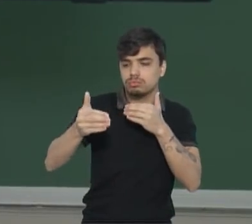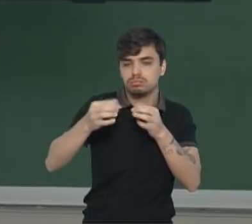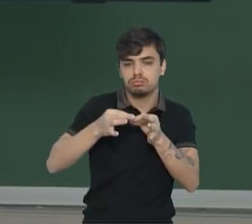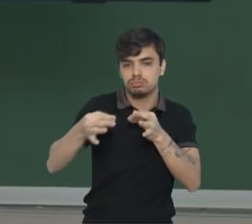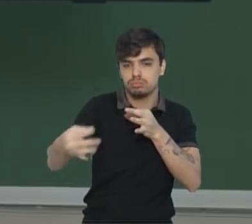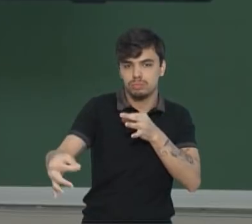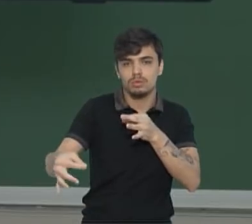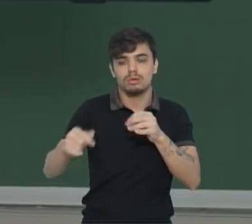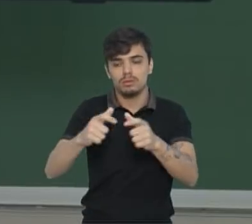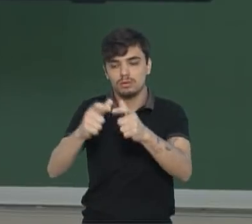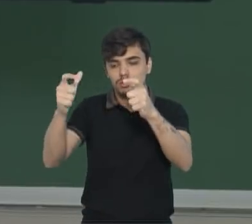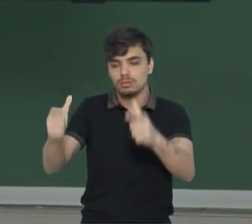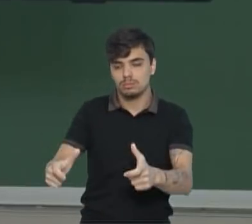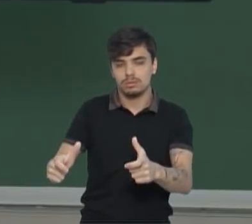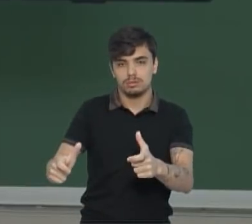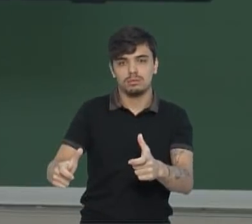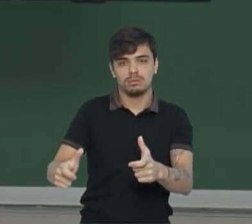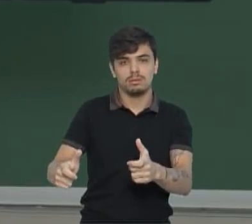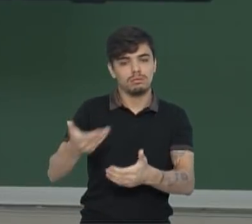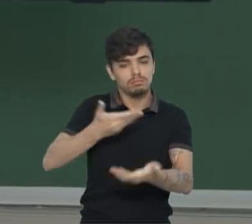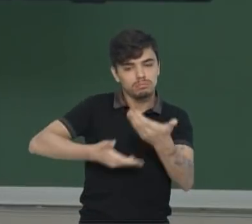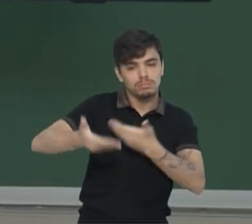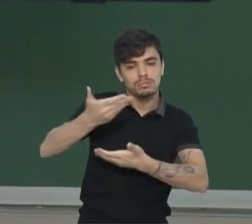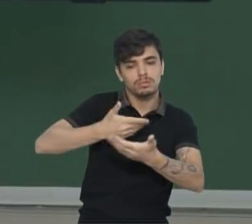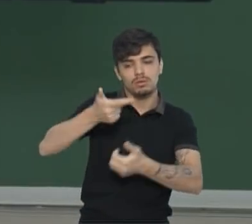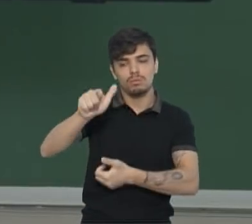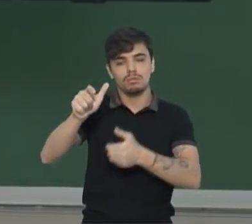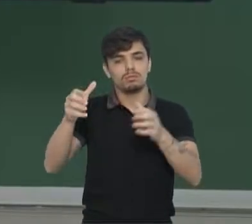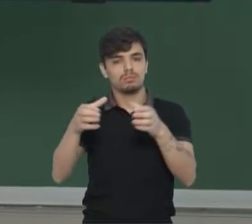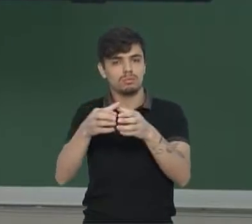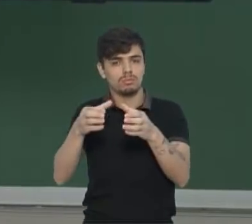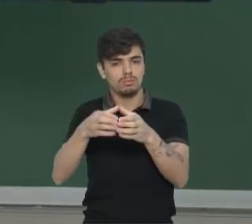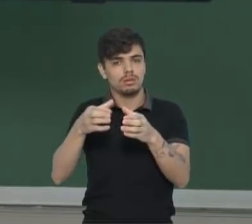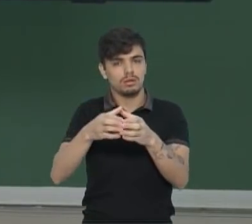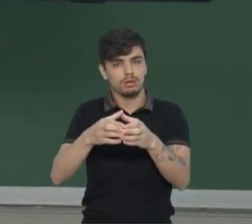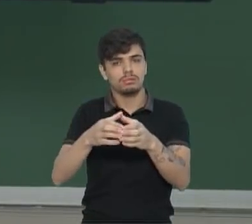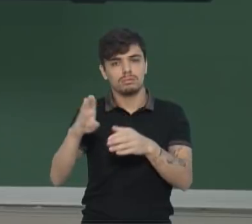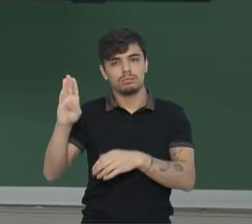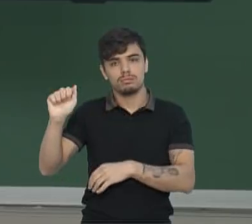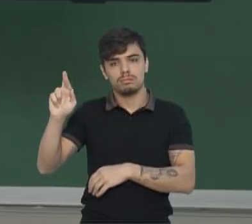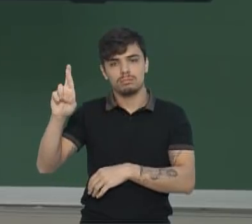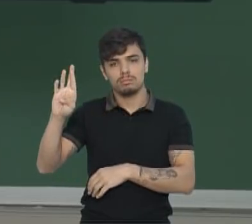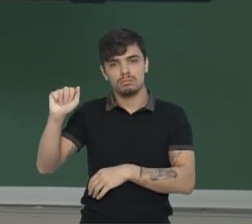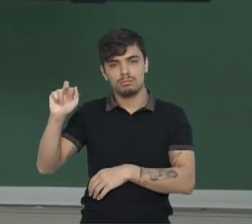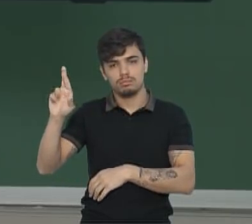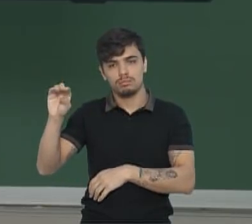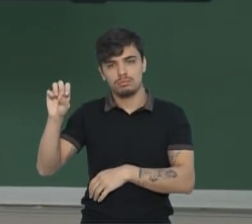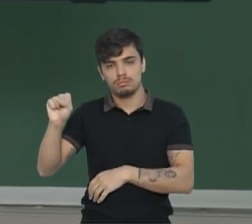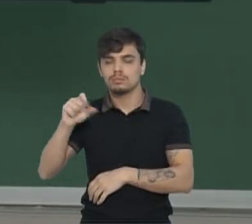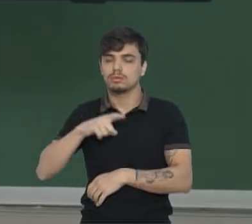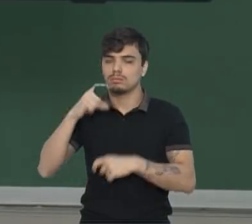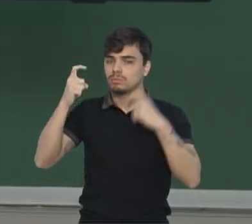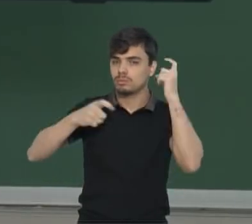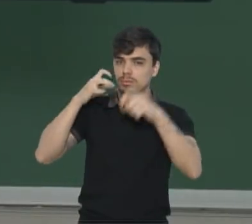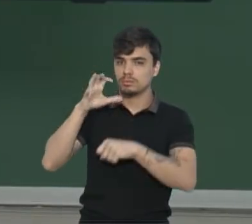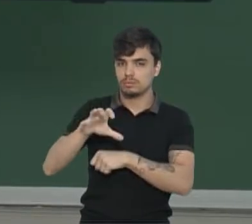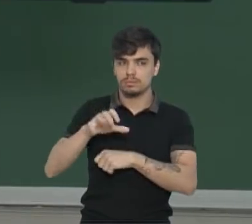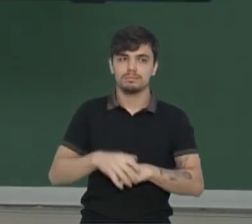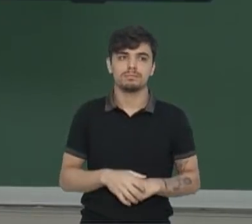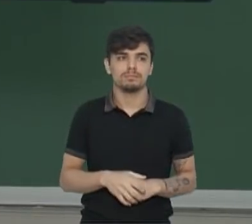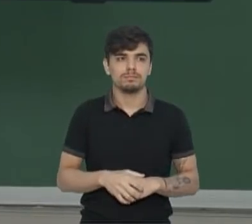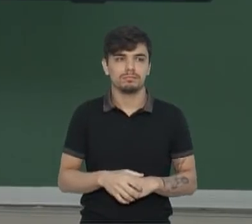relações amistosas ou não com os outros reinos bárbaros. Então, tem toda essa preocupação aí, né, durante esse período. A migração